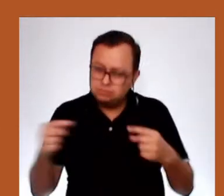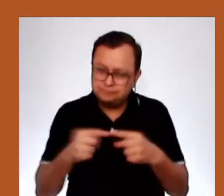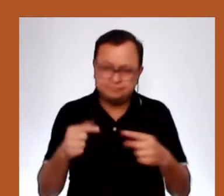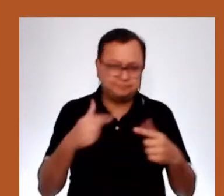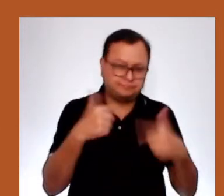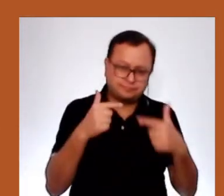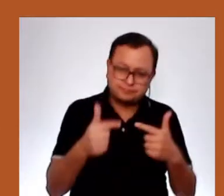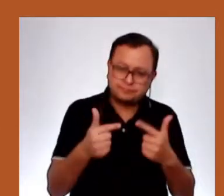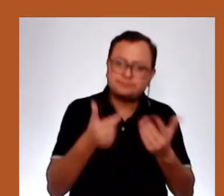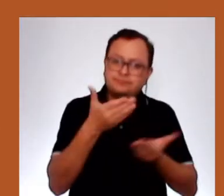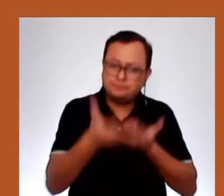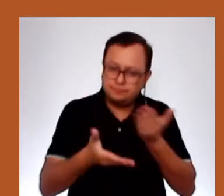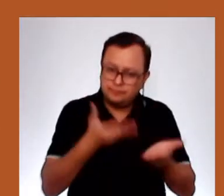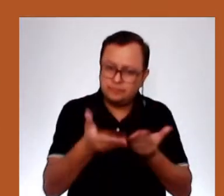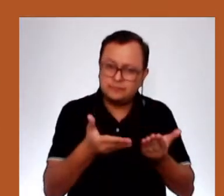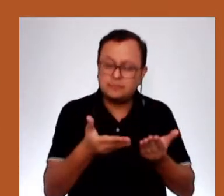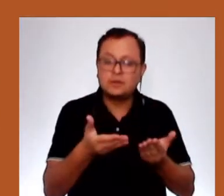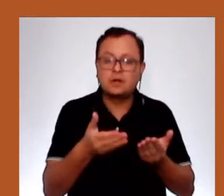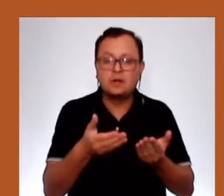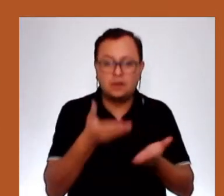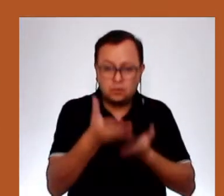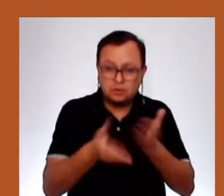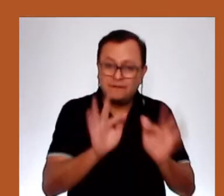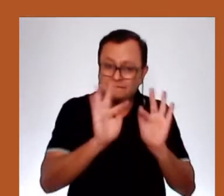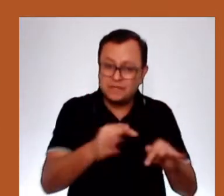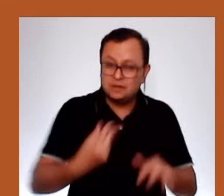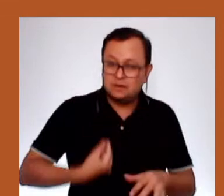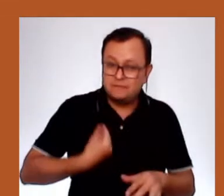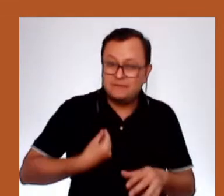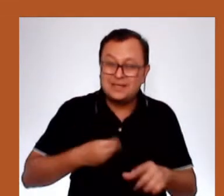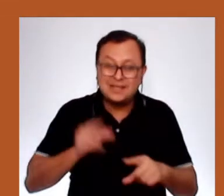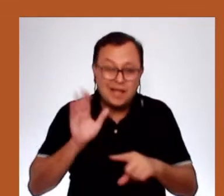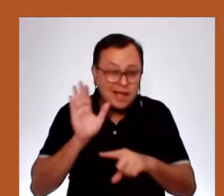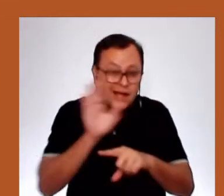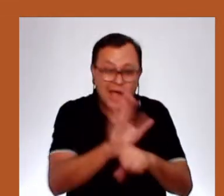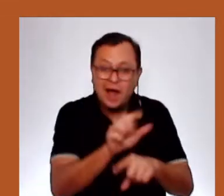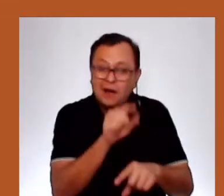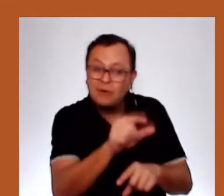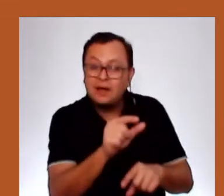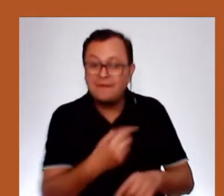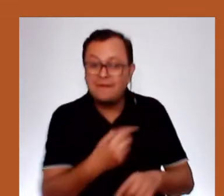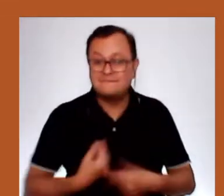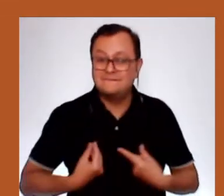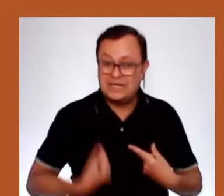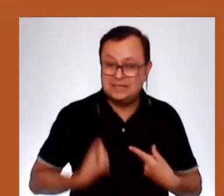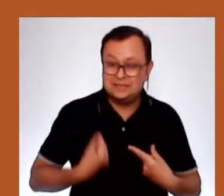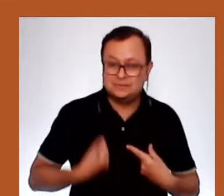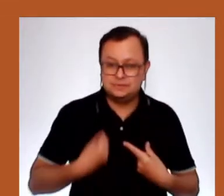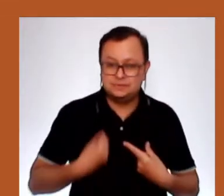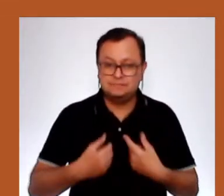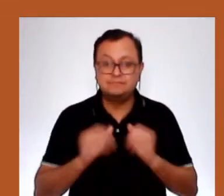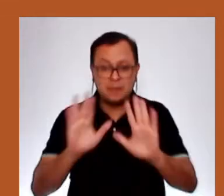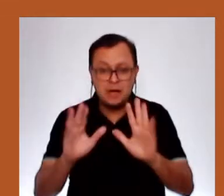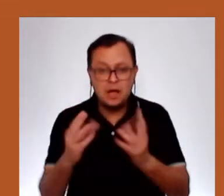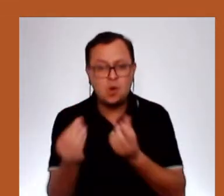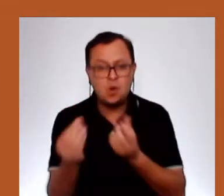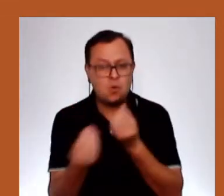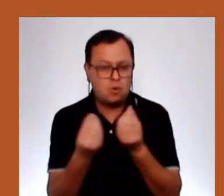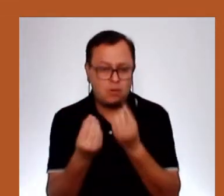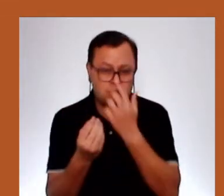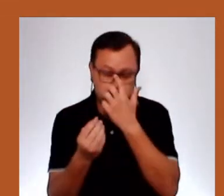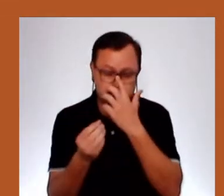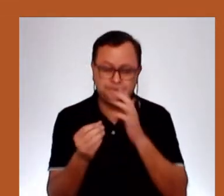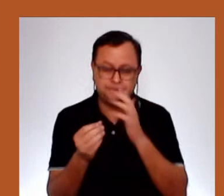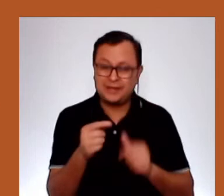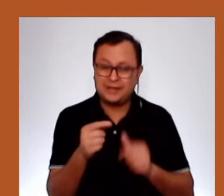defesa realmente da vida. Cuidado paliativo cuida de vida. Agora, como a finalização